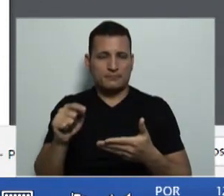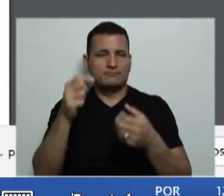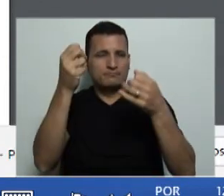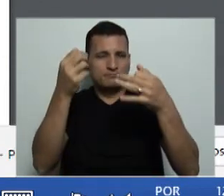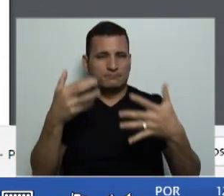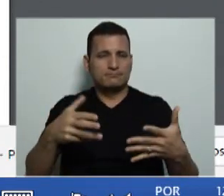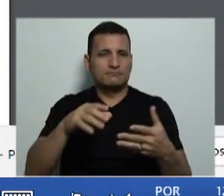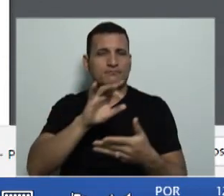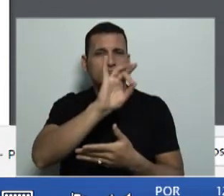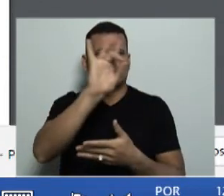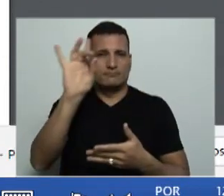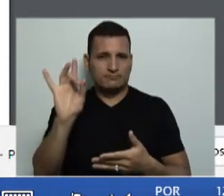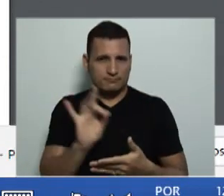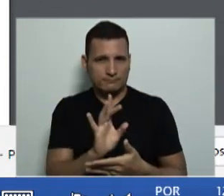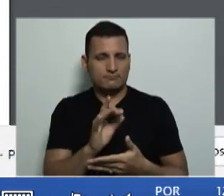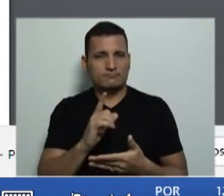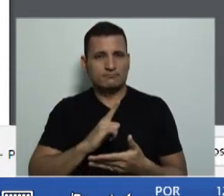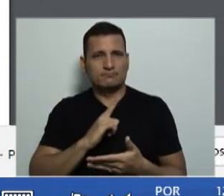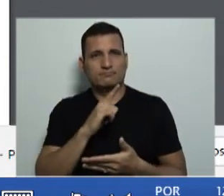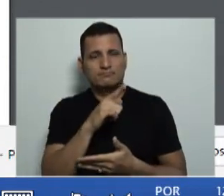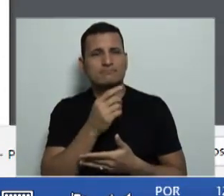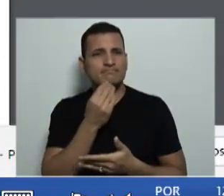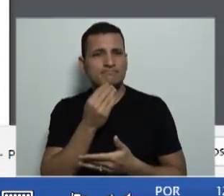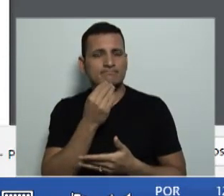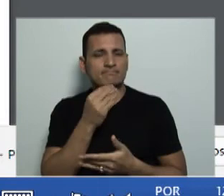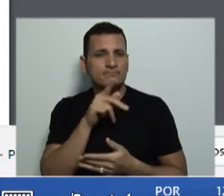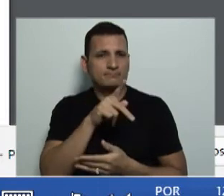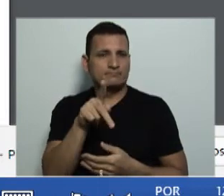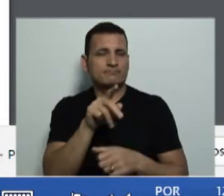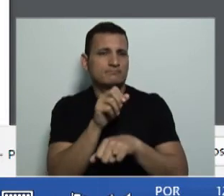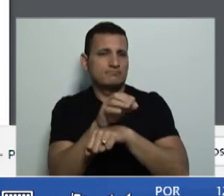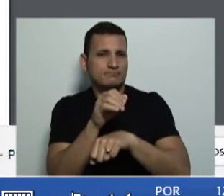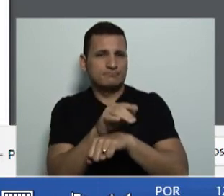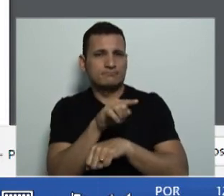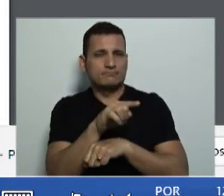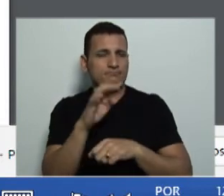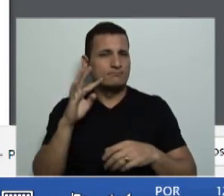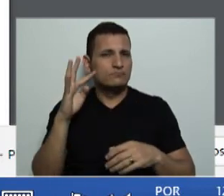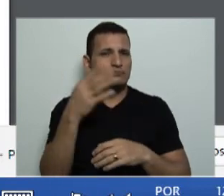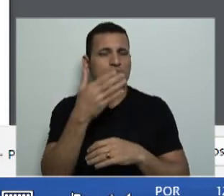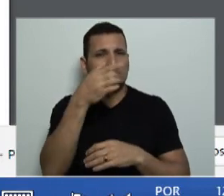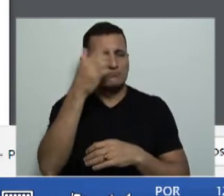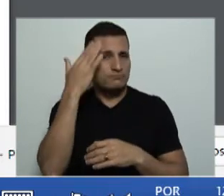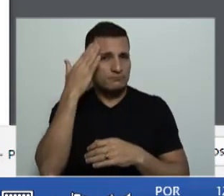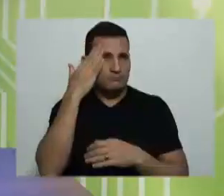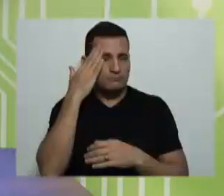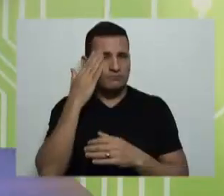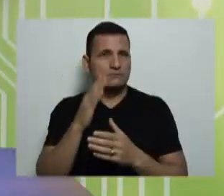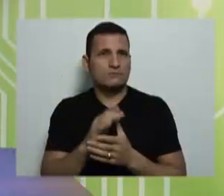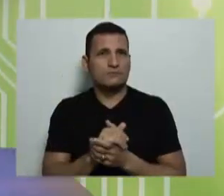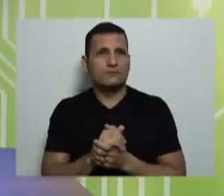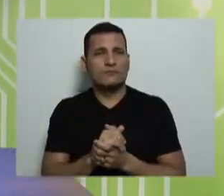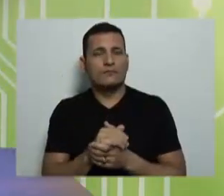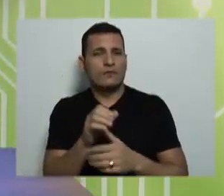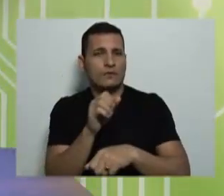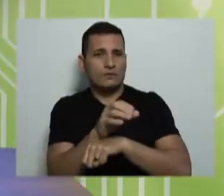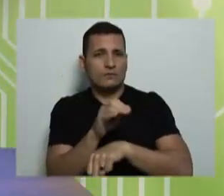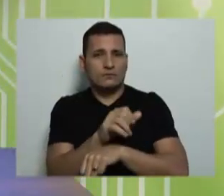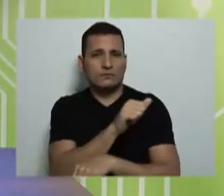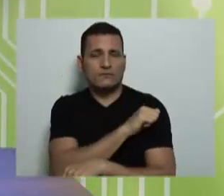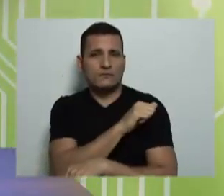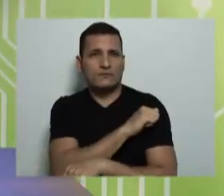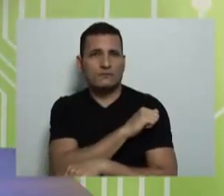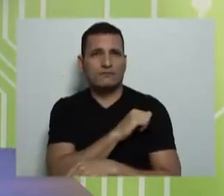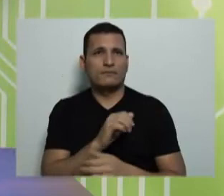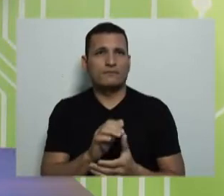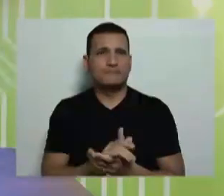e oportuniza aí ao professor orientador tudo que ele precisa saber para estar orientando esse aluno. Então